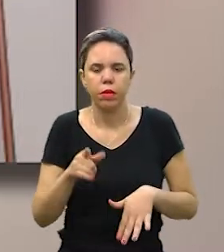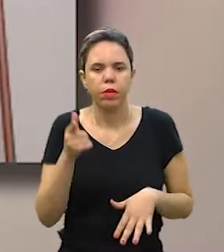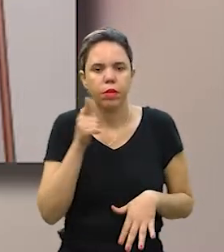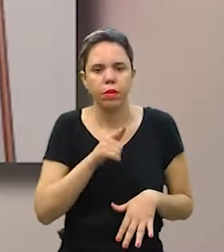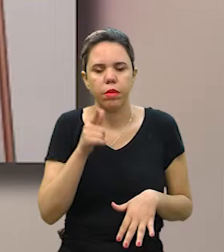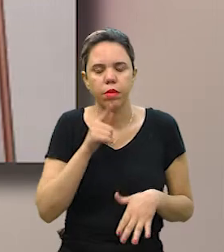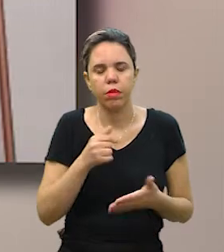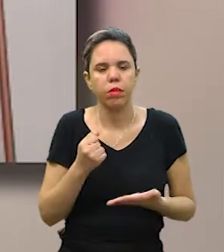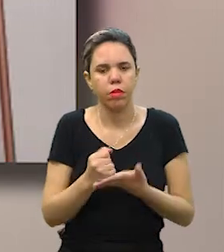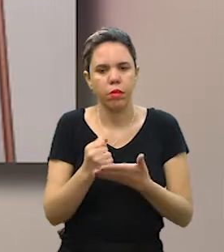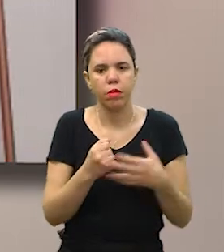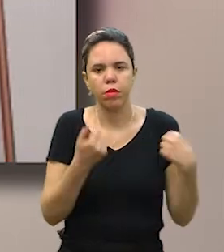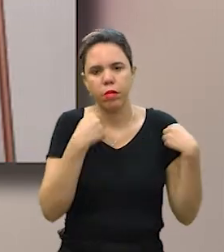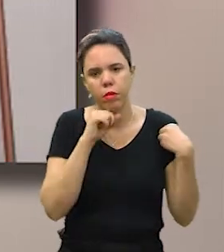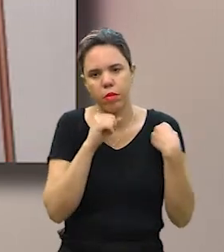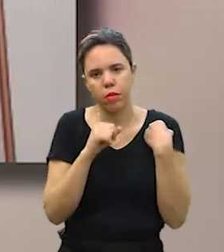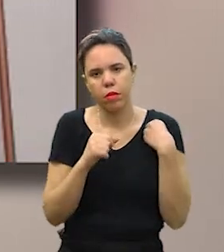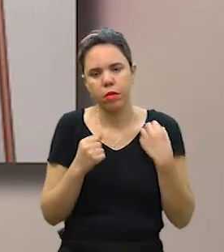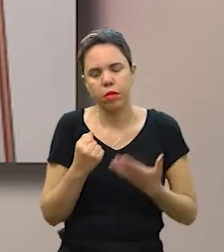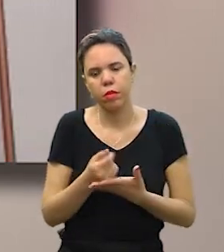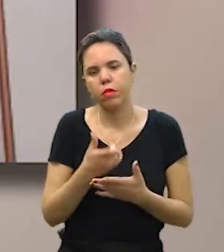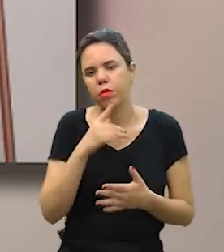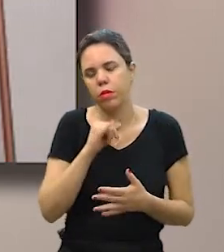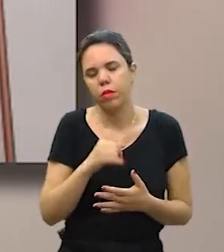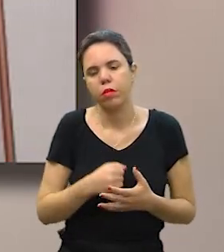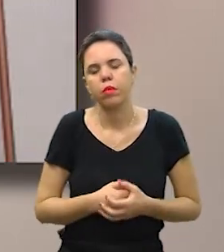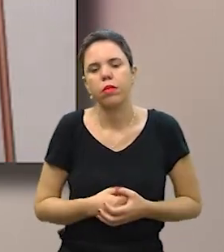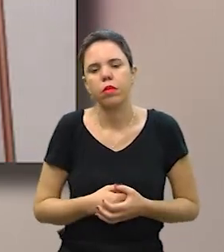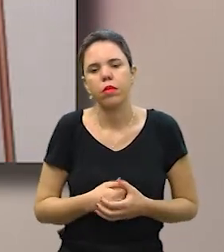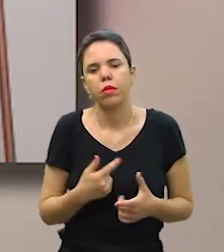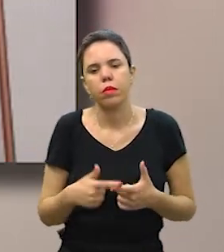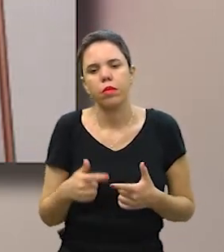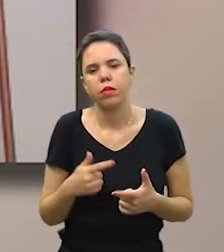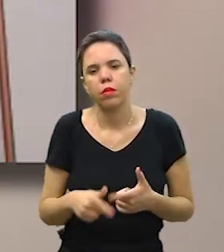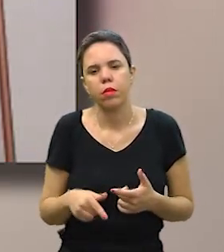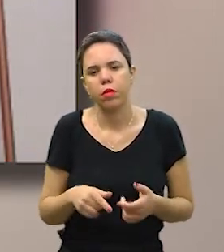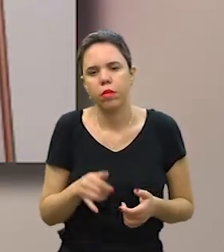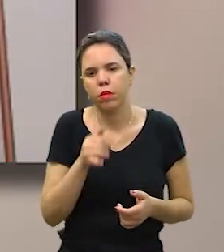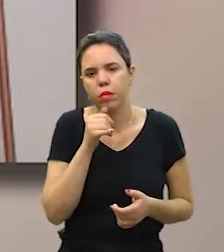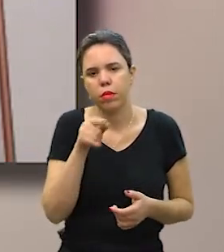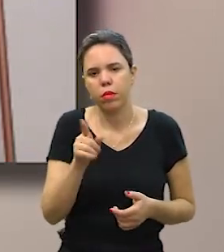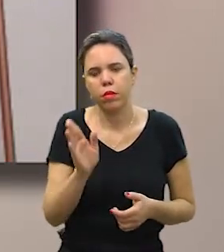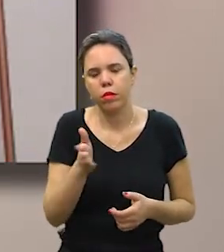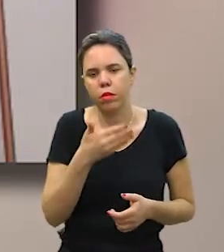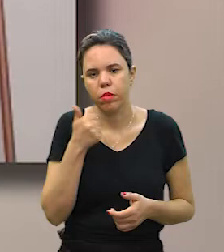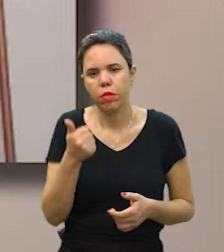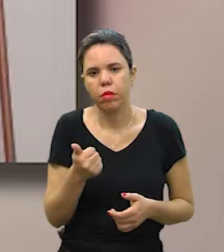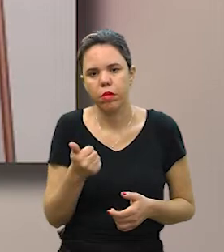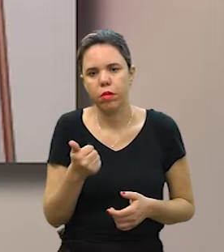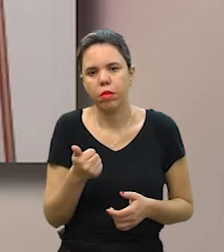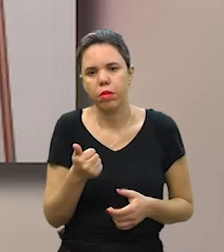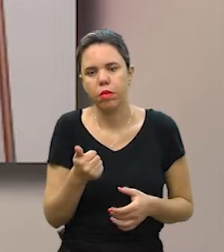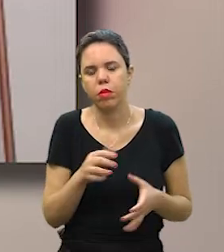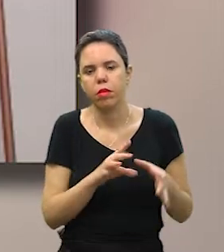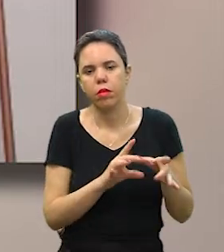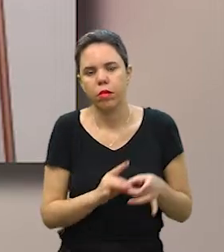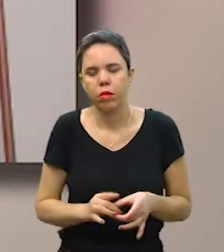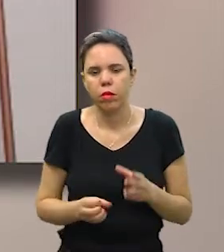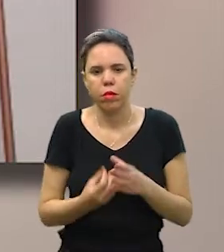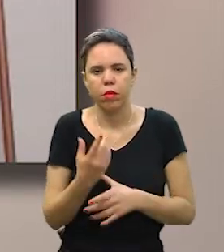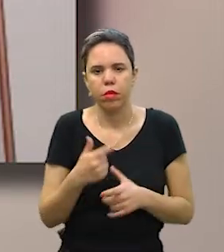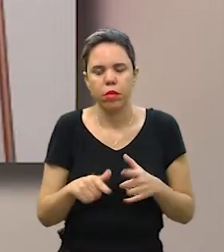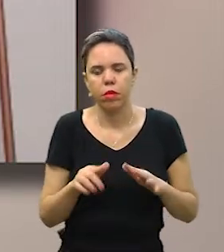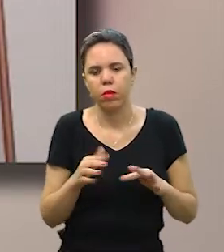você consegue ajudar a mãe, ajudar o pai, numa situação que seja, você já melhora o contexto ali do que